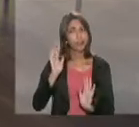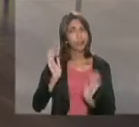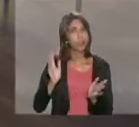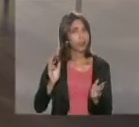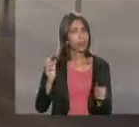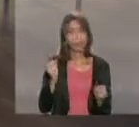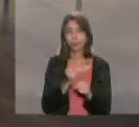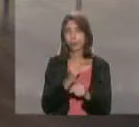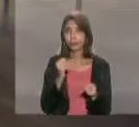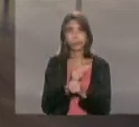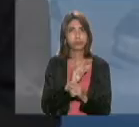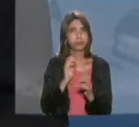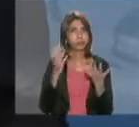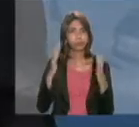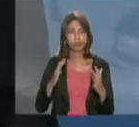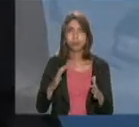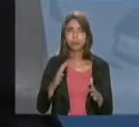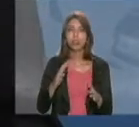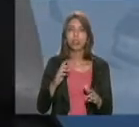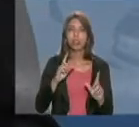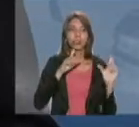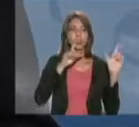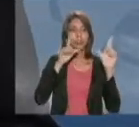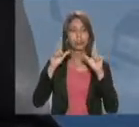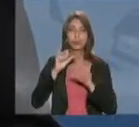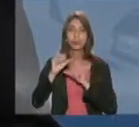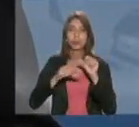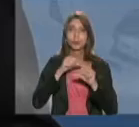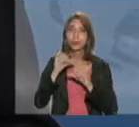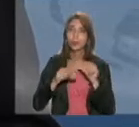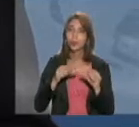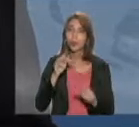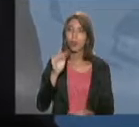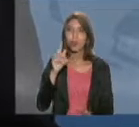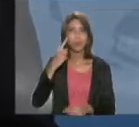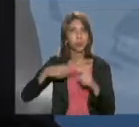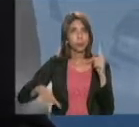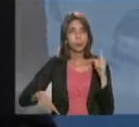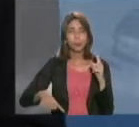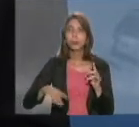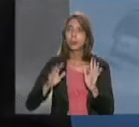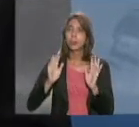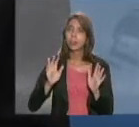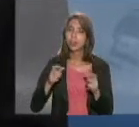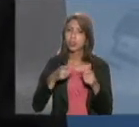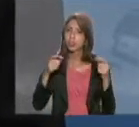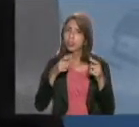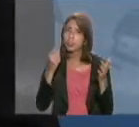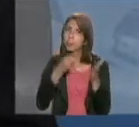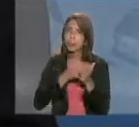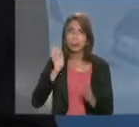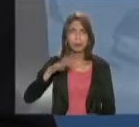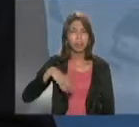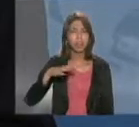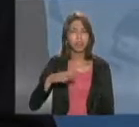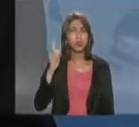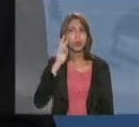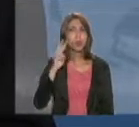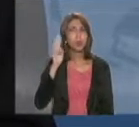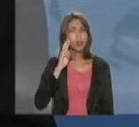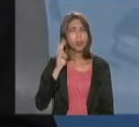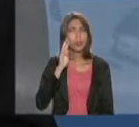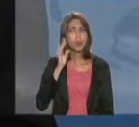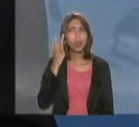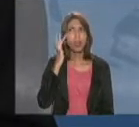depois subiram o piso, né? E depois interditaram a Geral, que não podia ter jogo, porque a FIFA proibiu. Mas o ingresso era baratinho. Na